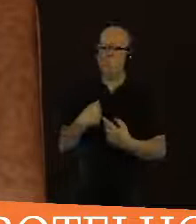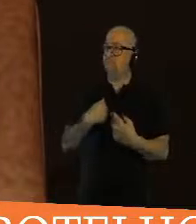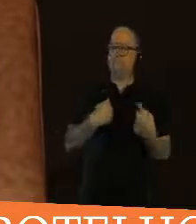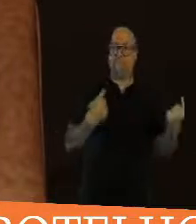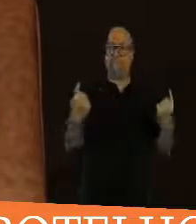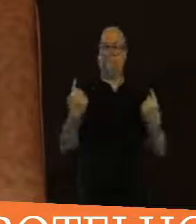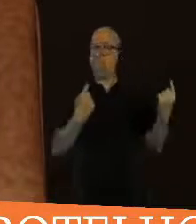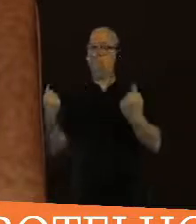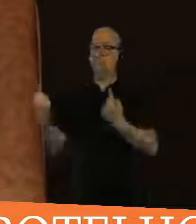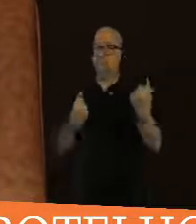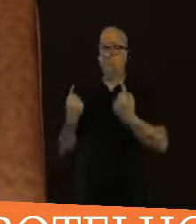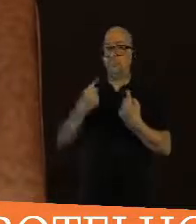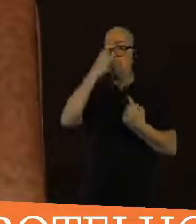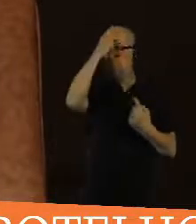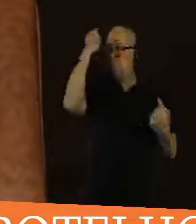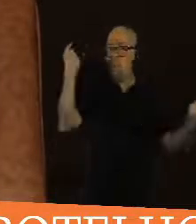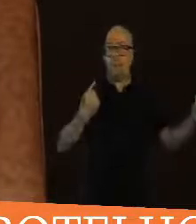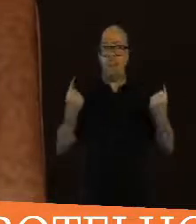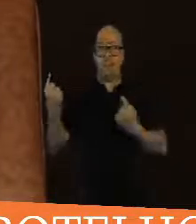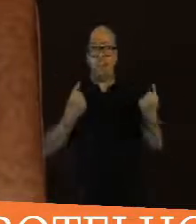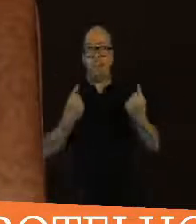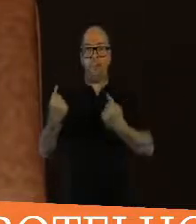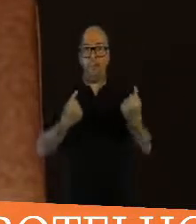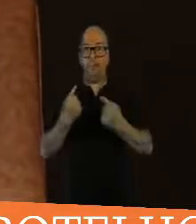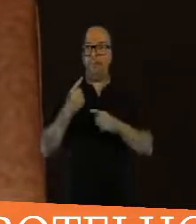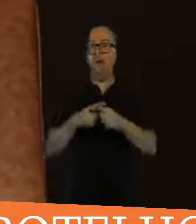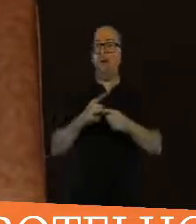Né? Depois dele vieram outros... Né,